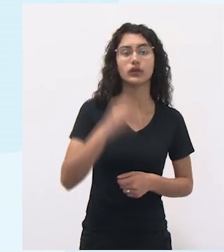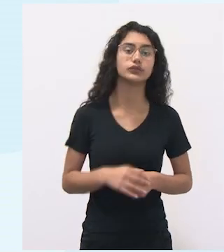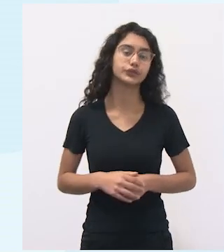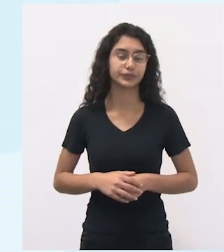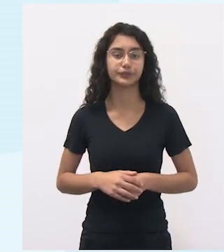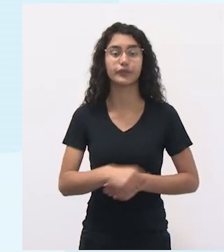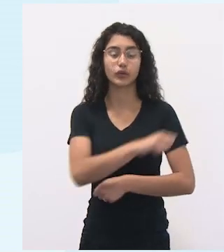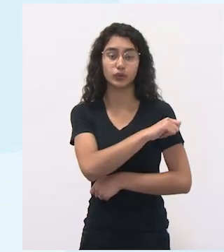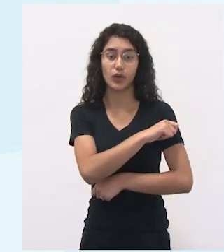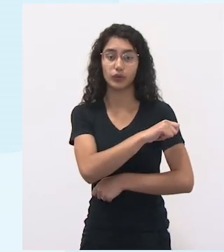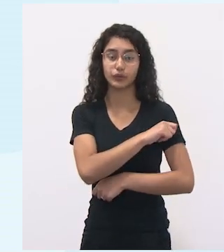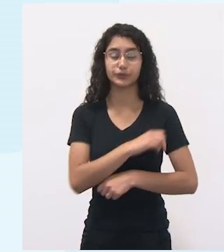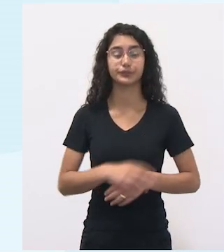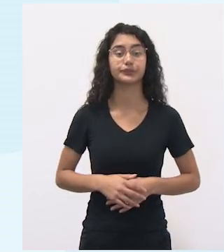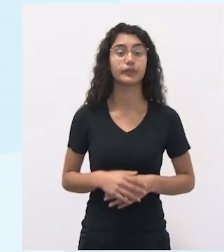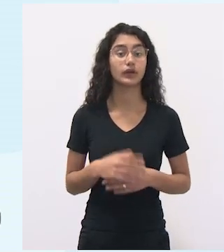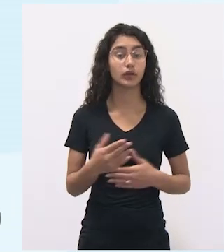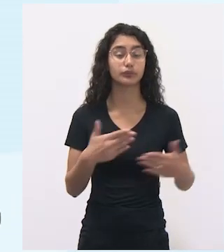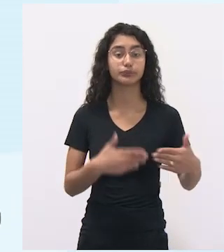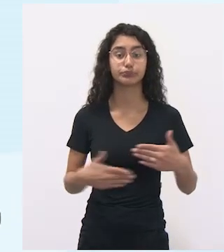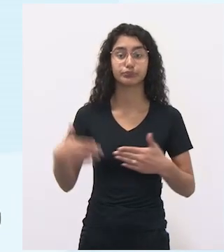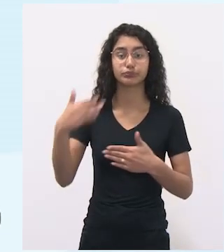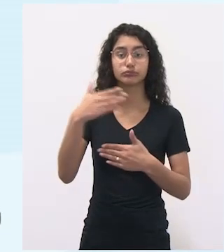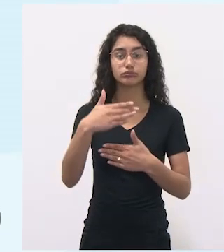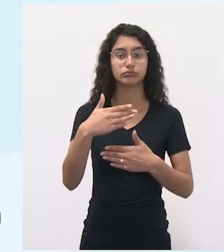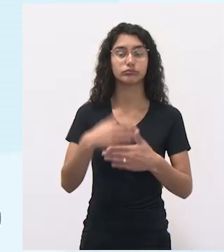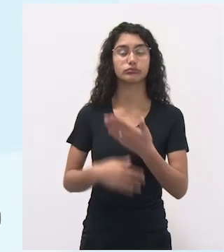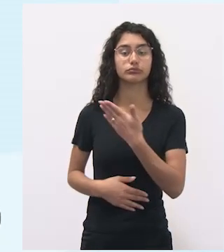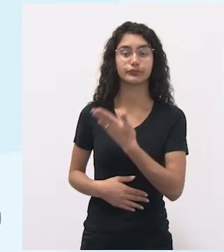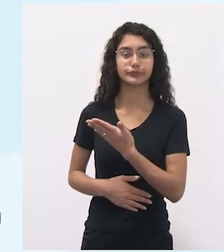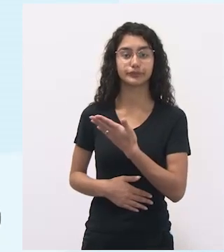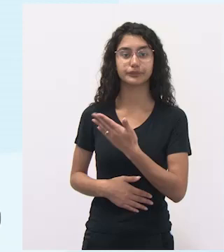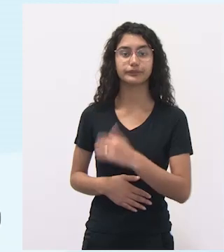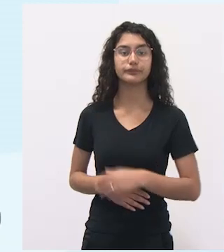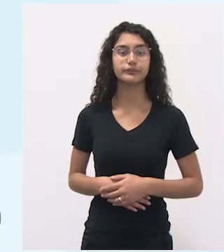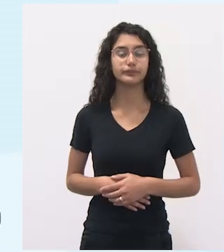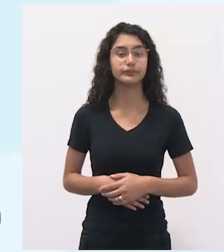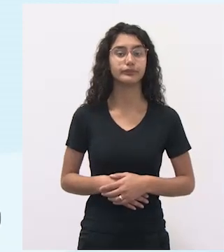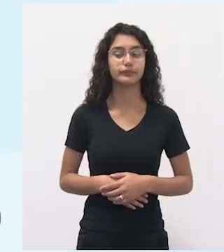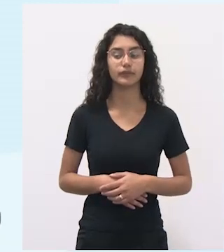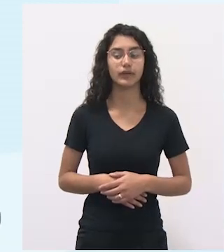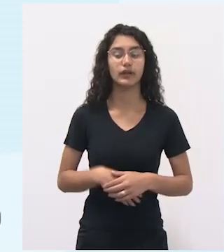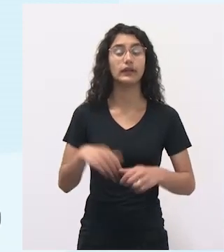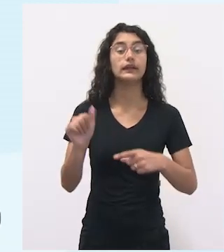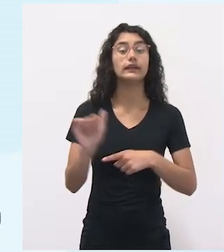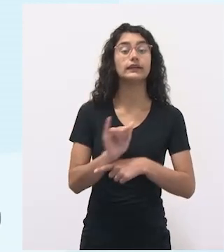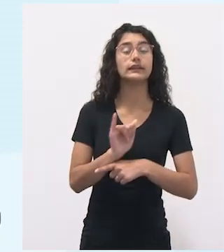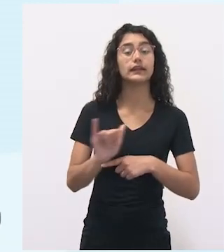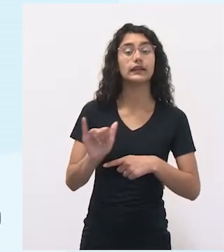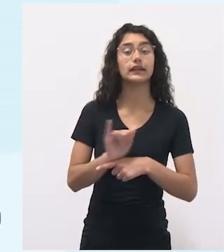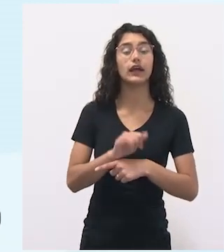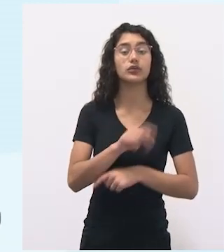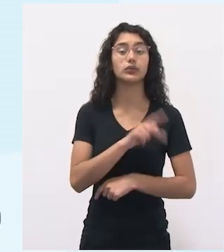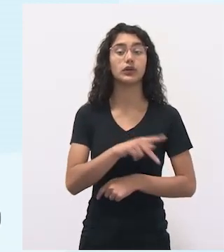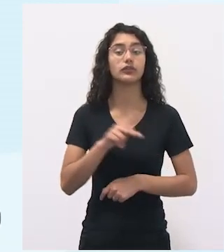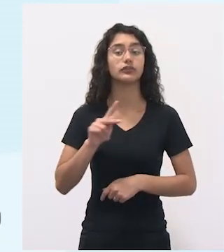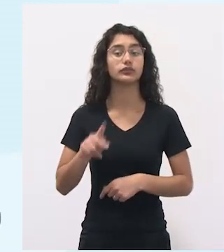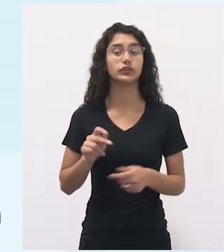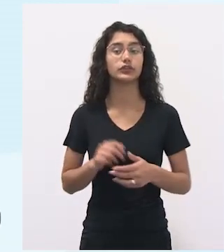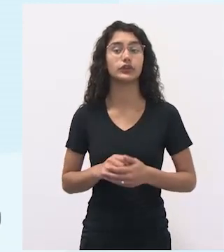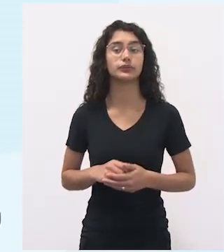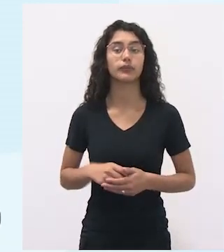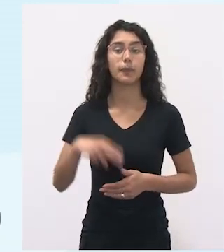desse aluno. E para isso, no próximo slide, a gente vai trazer como estratégia para o professor a taxonomia de Bloom.